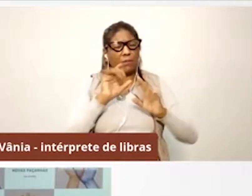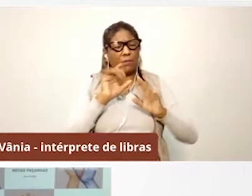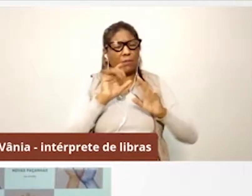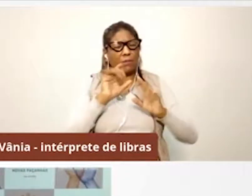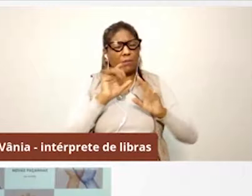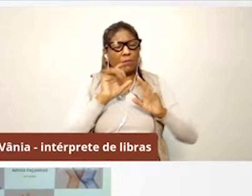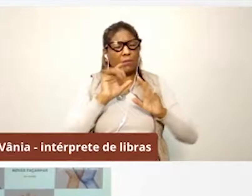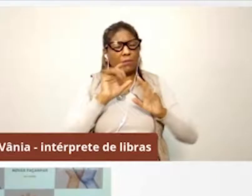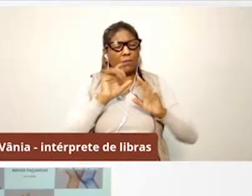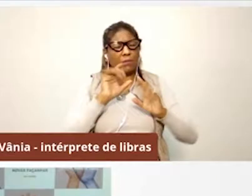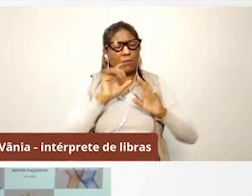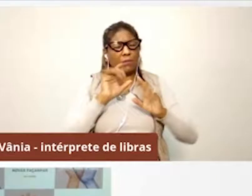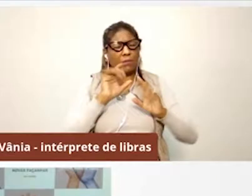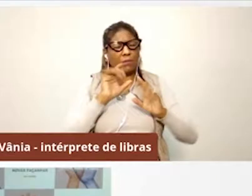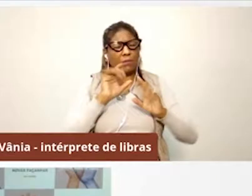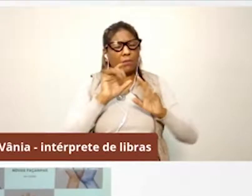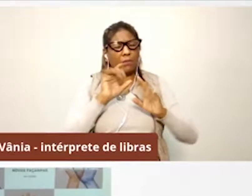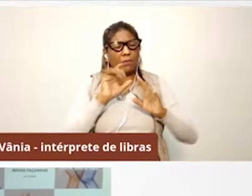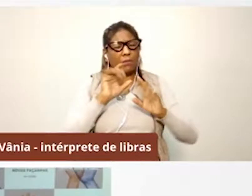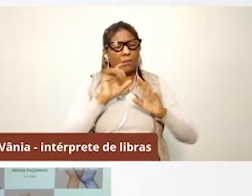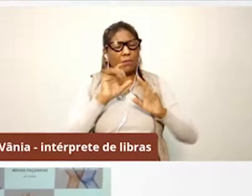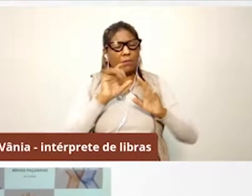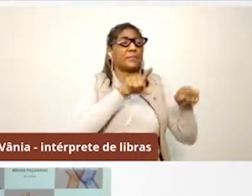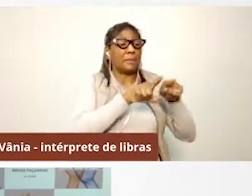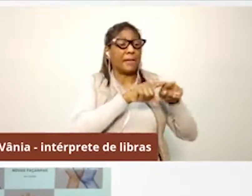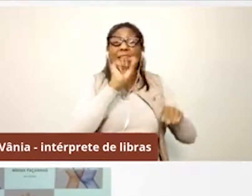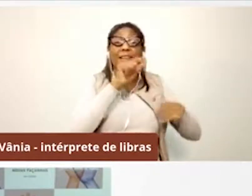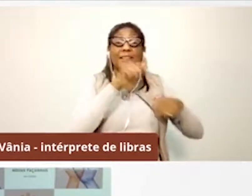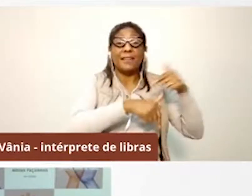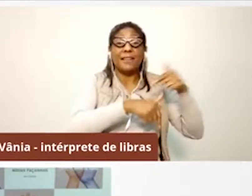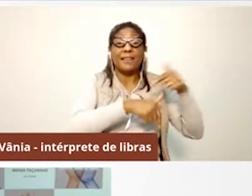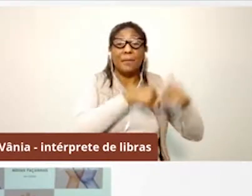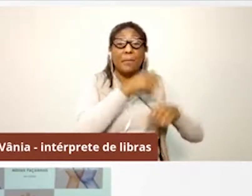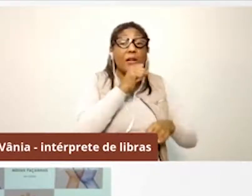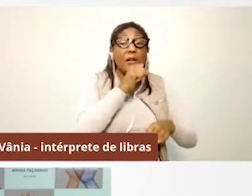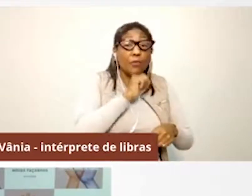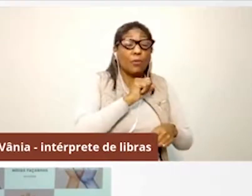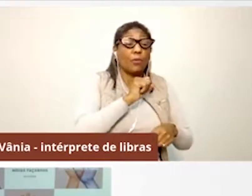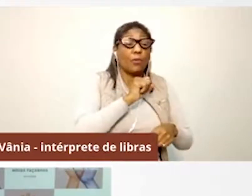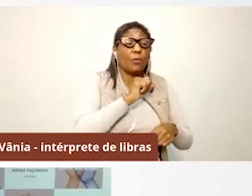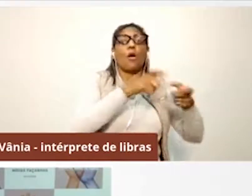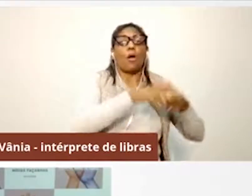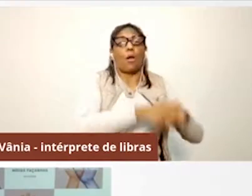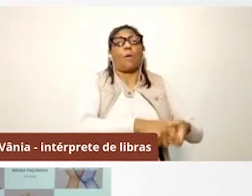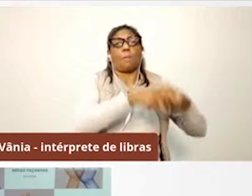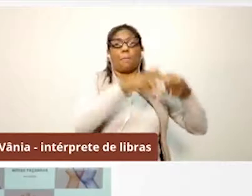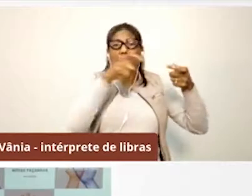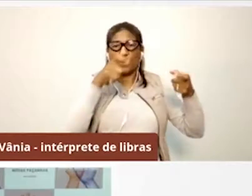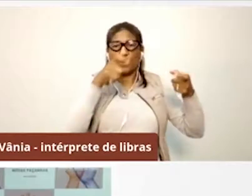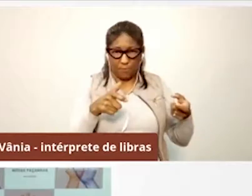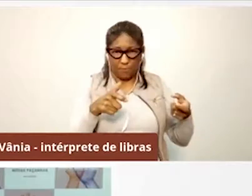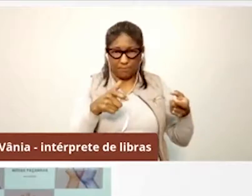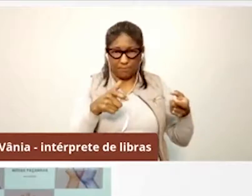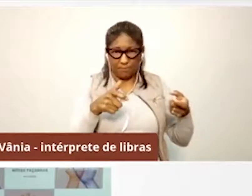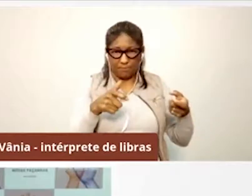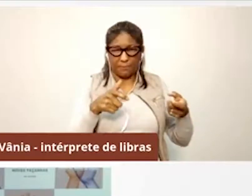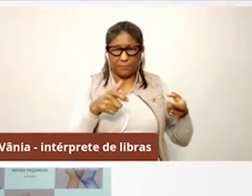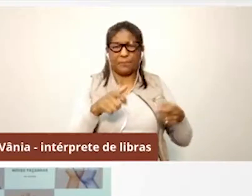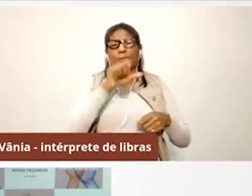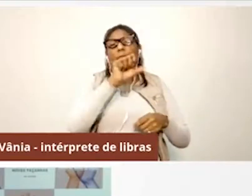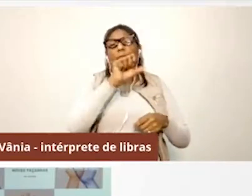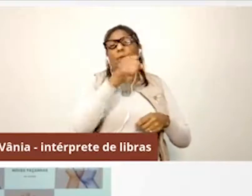estamos ampliando. Nós temos 800 instituições no estado, tem inclusive